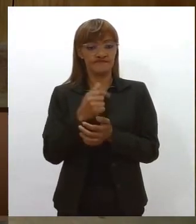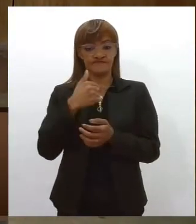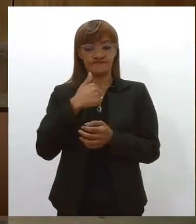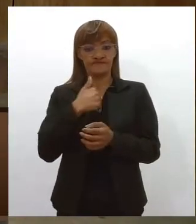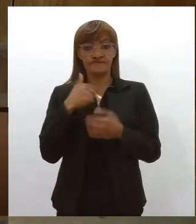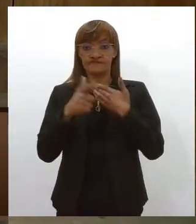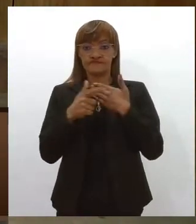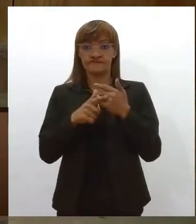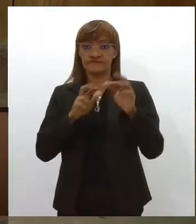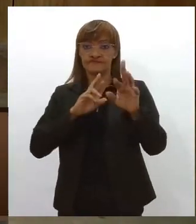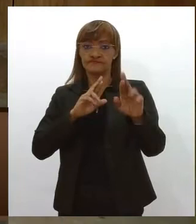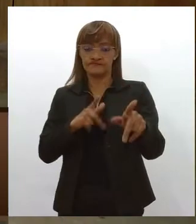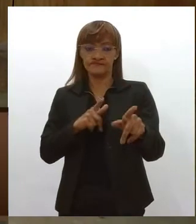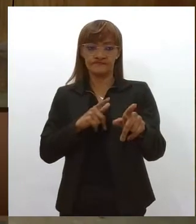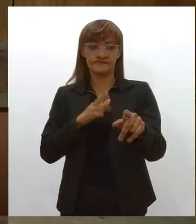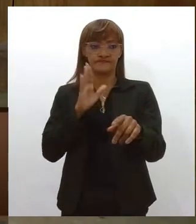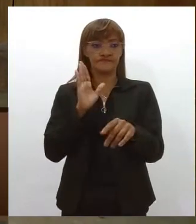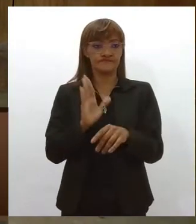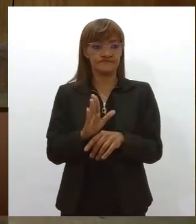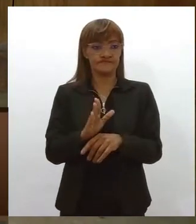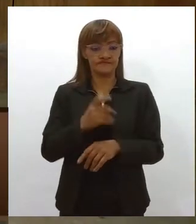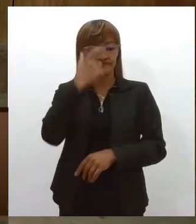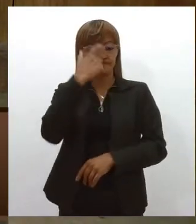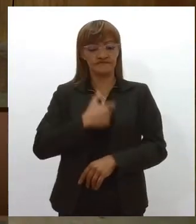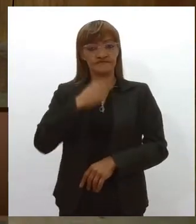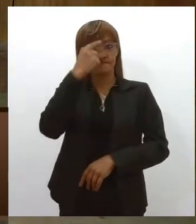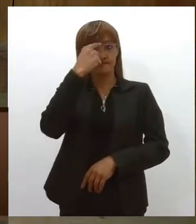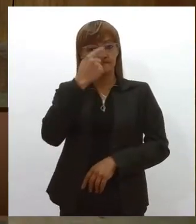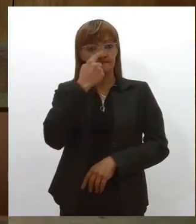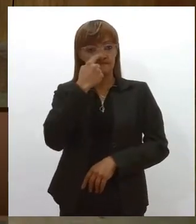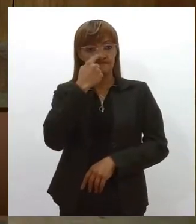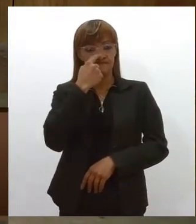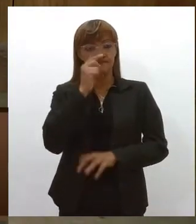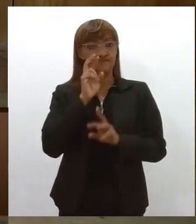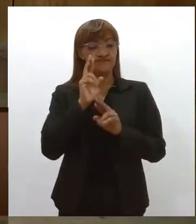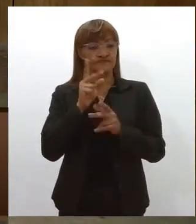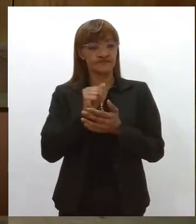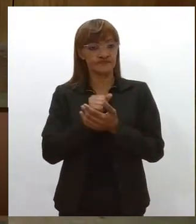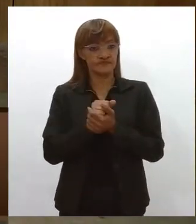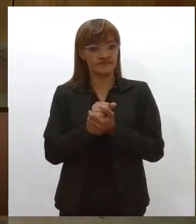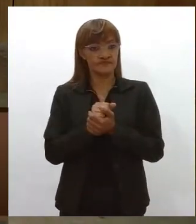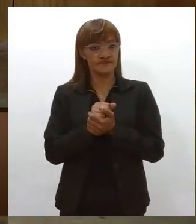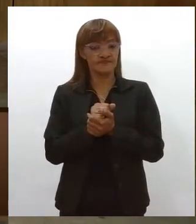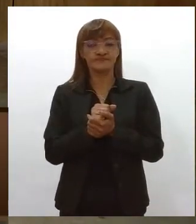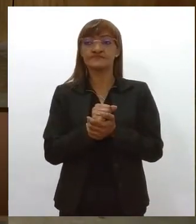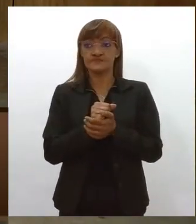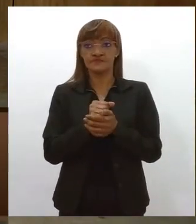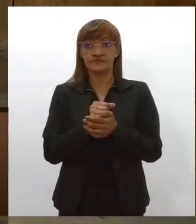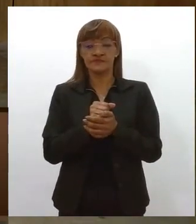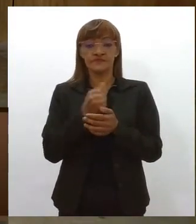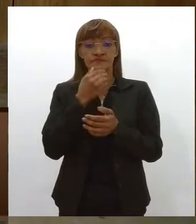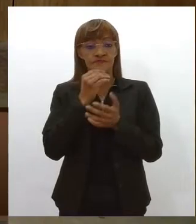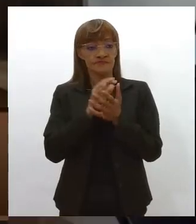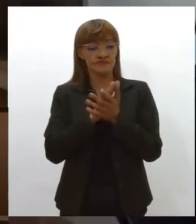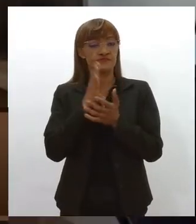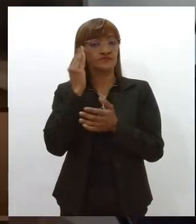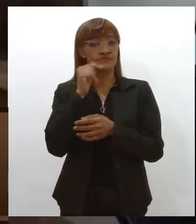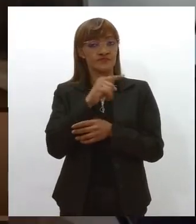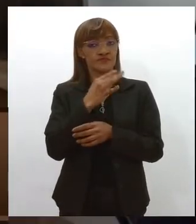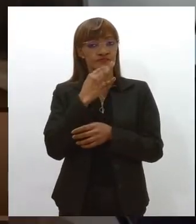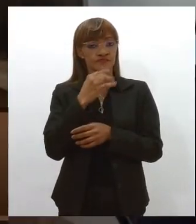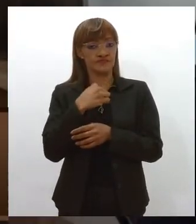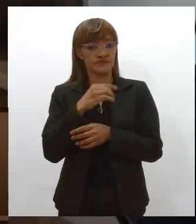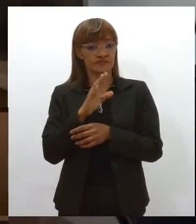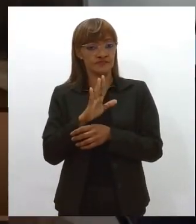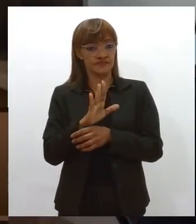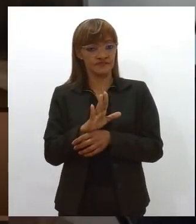são inegociáveis, quem eu sou é inegociável. E ele sabia muito bem disso, porque quando ele me